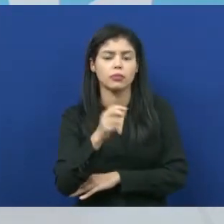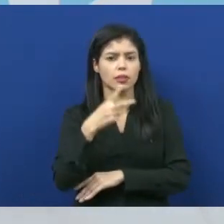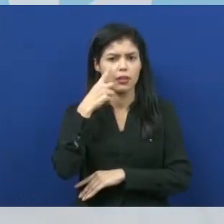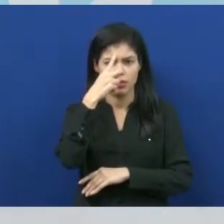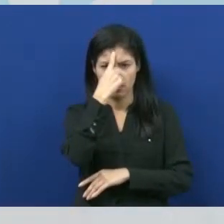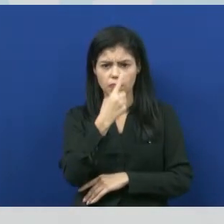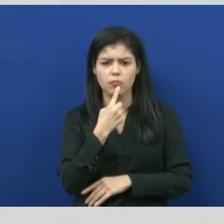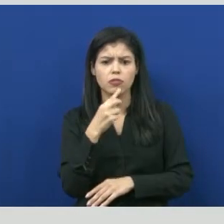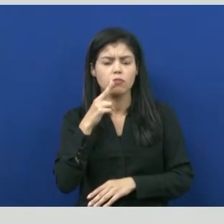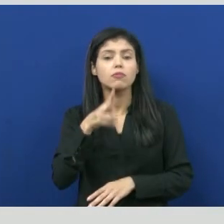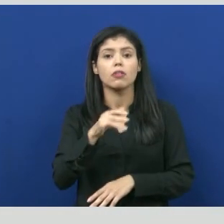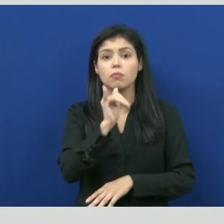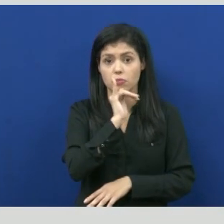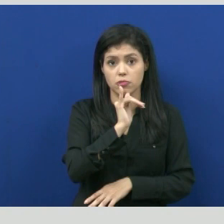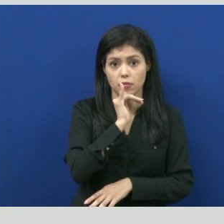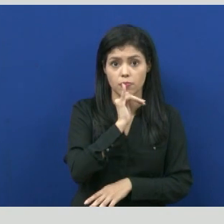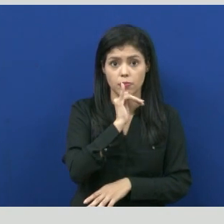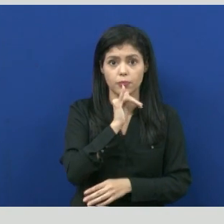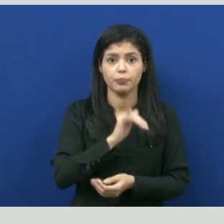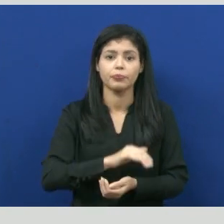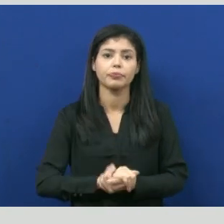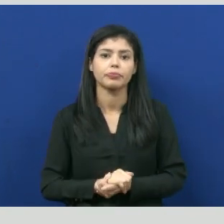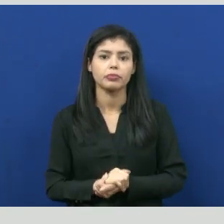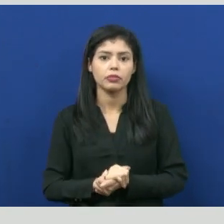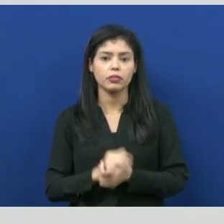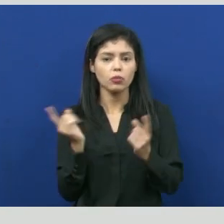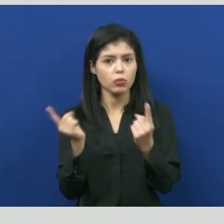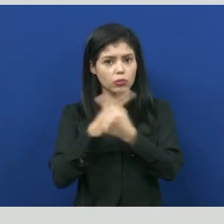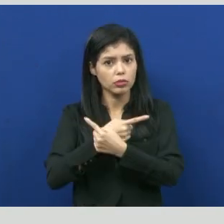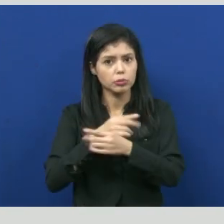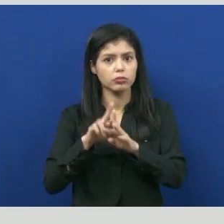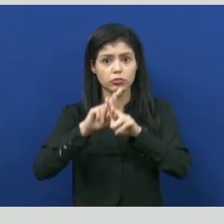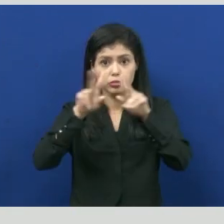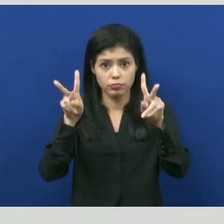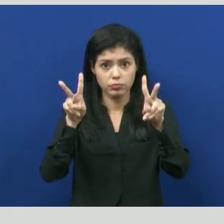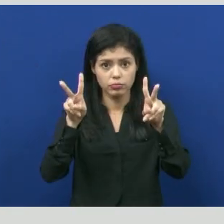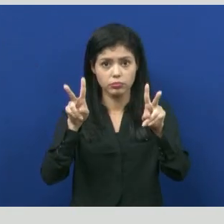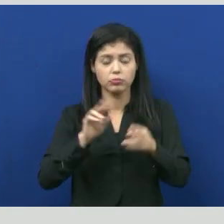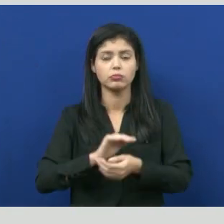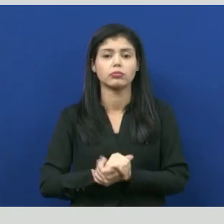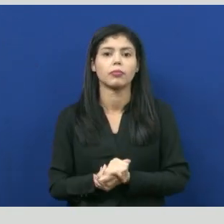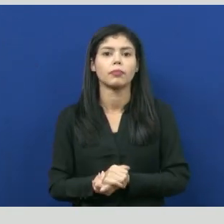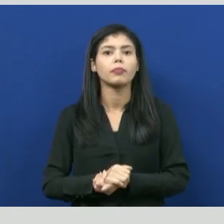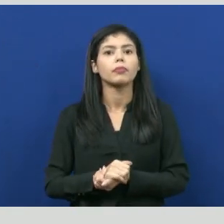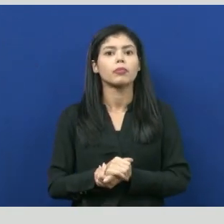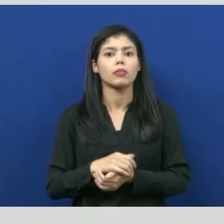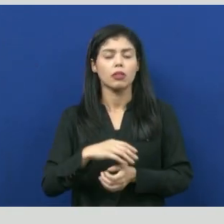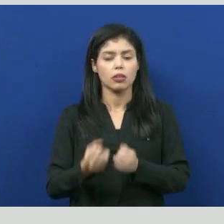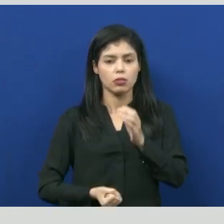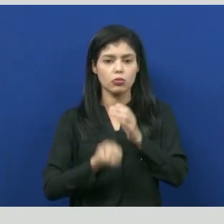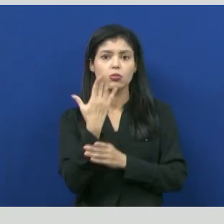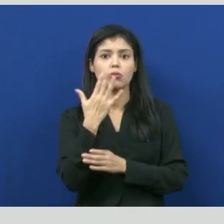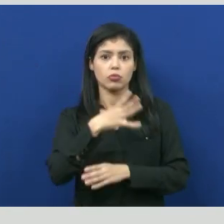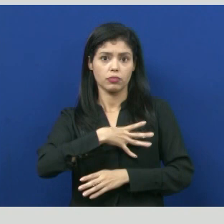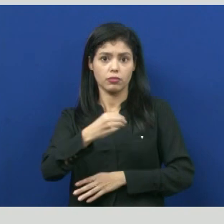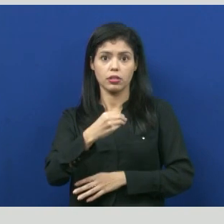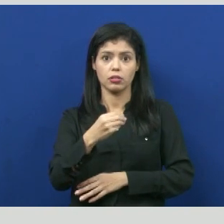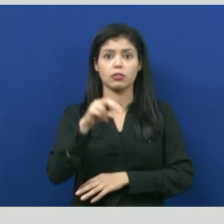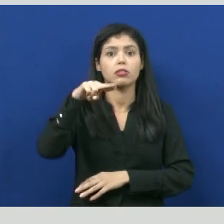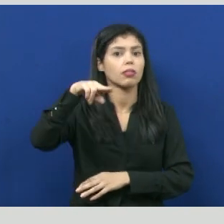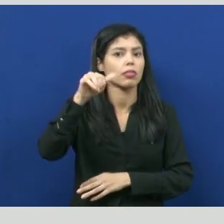nós vemos um exemplo aí de um cruzamento de espécies diferentes, que formam filhos